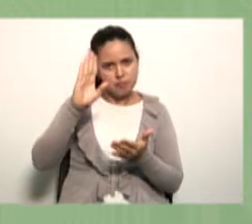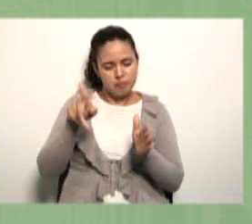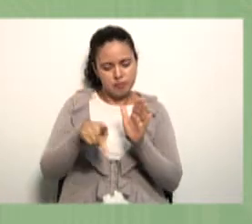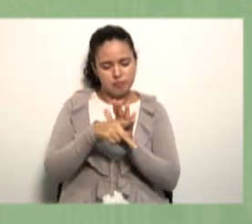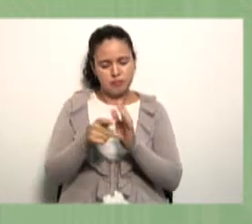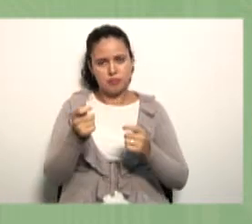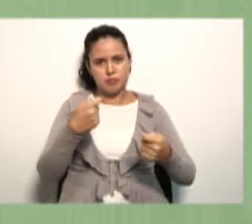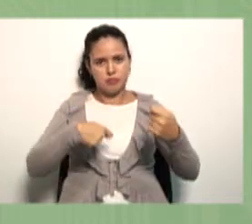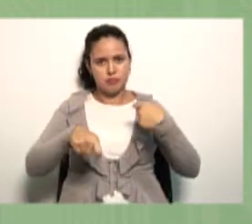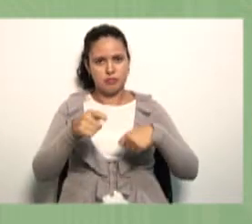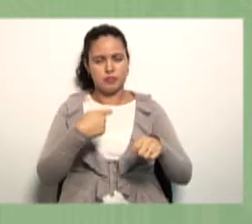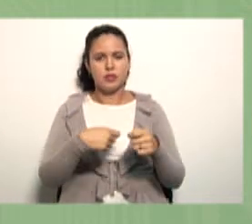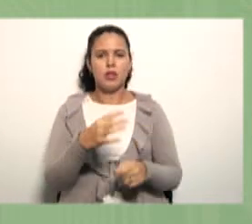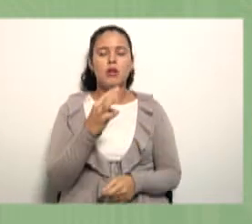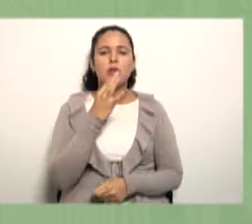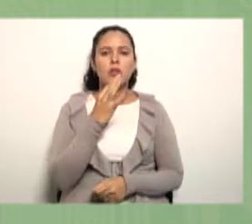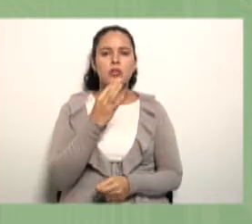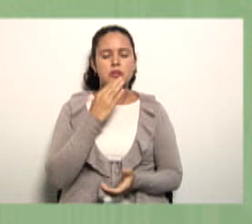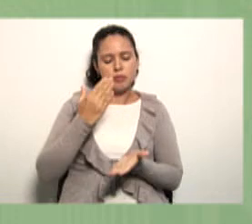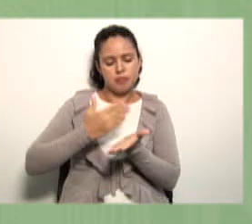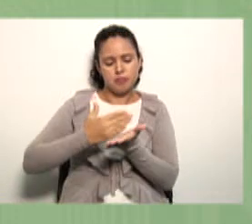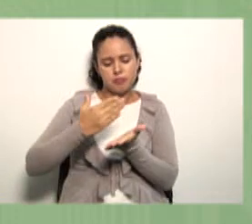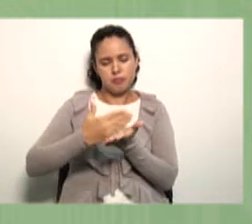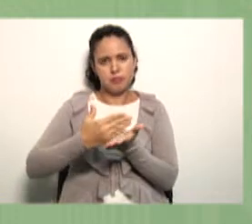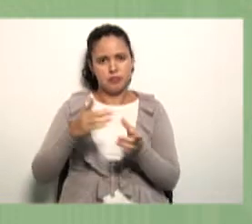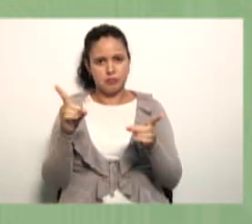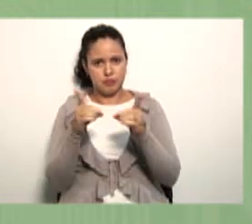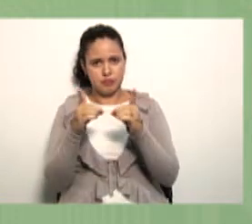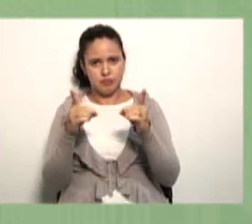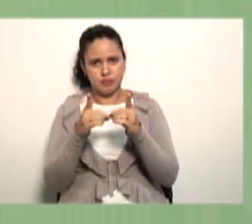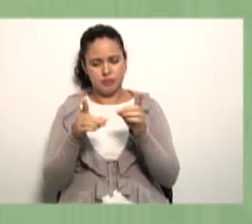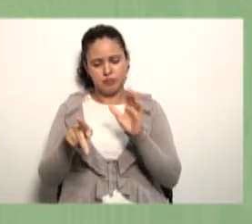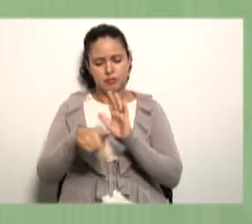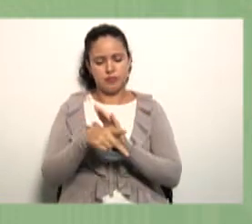vamos conhecer as divisões didáticas da economia.